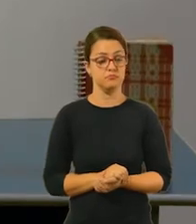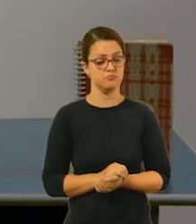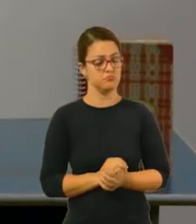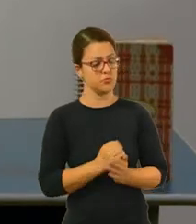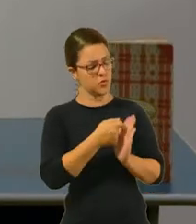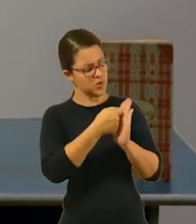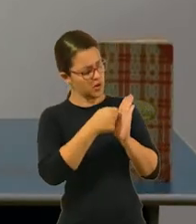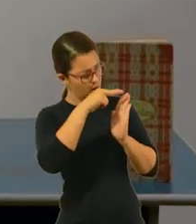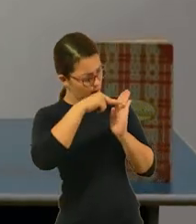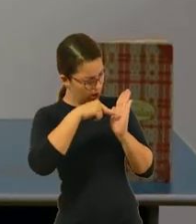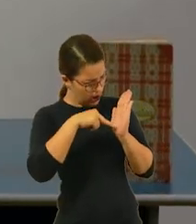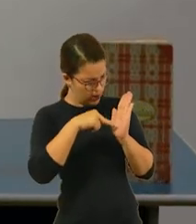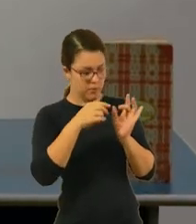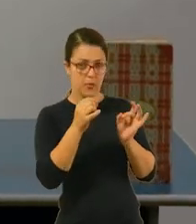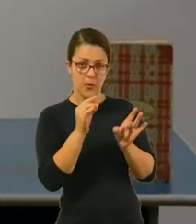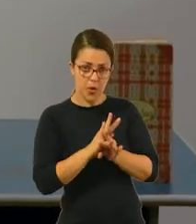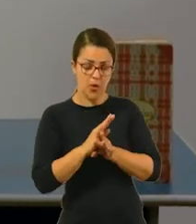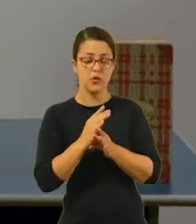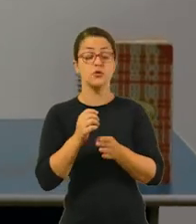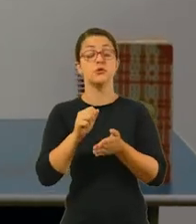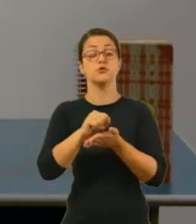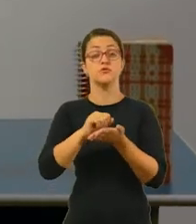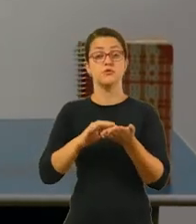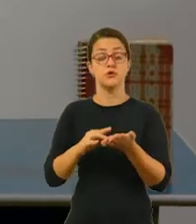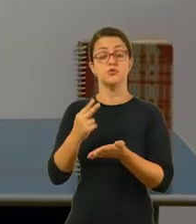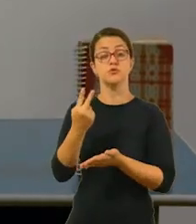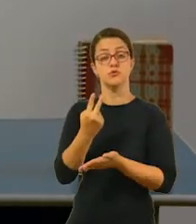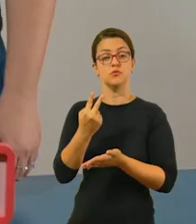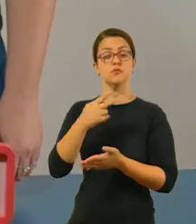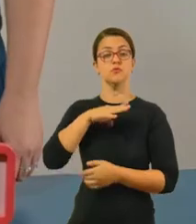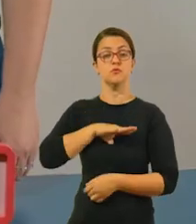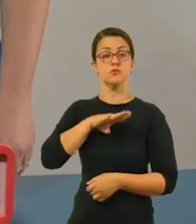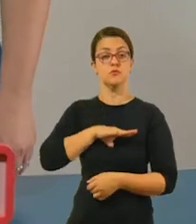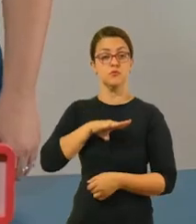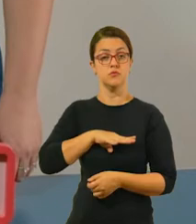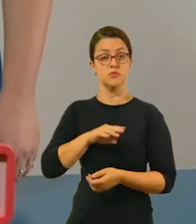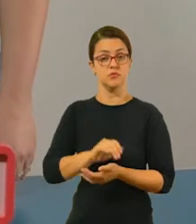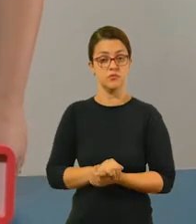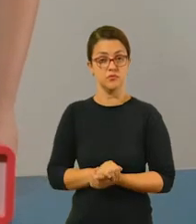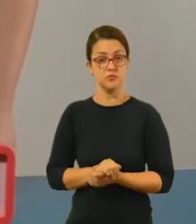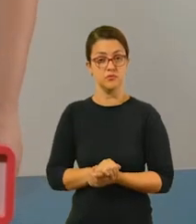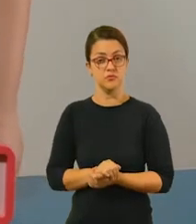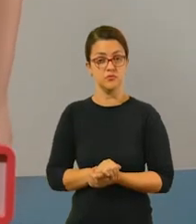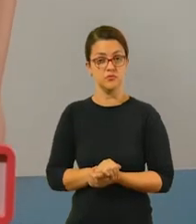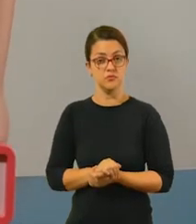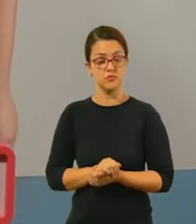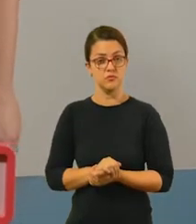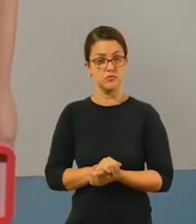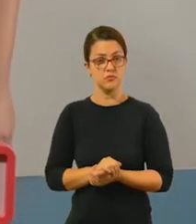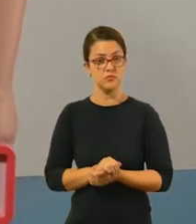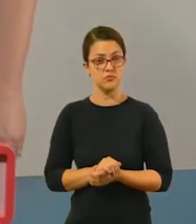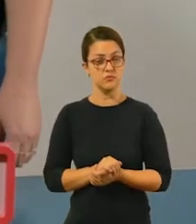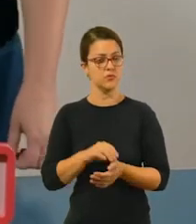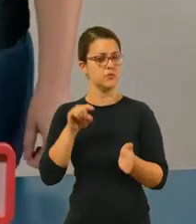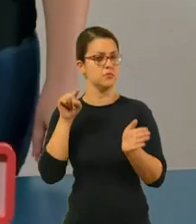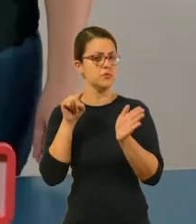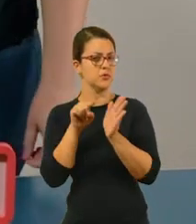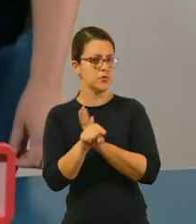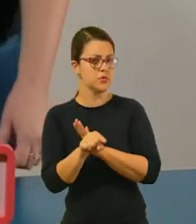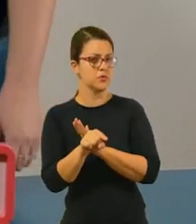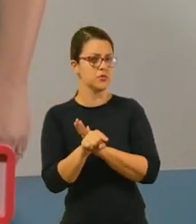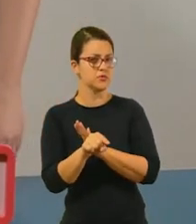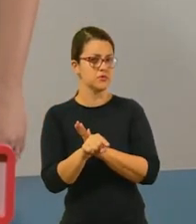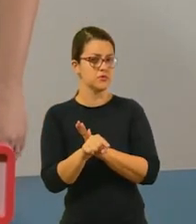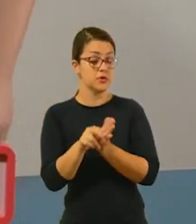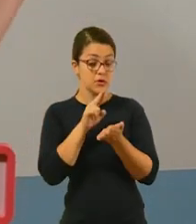Após ler a receita, vamos à atividade 2 de língua portuguesa. Vocês vão ler essas questões e responder